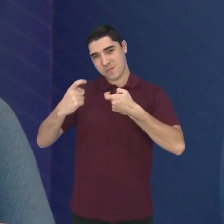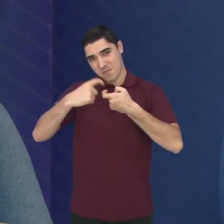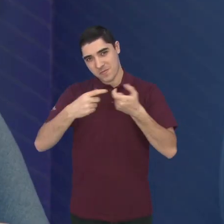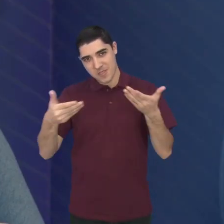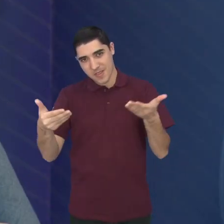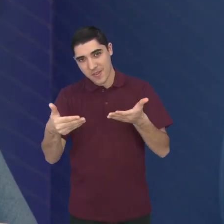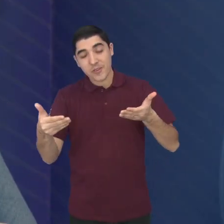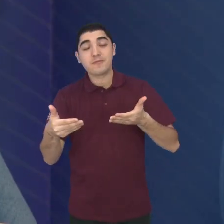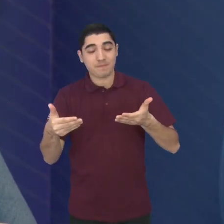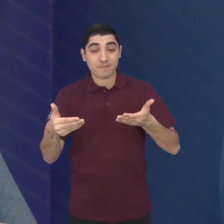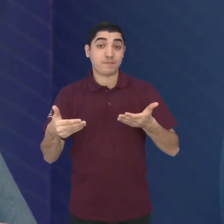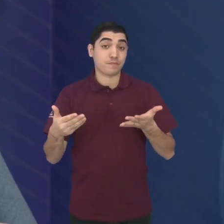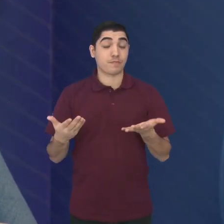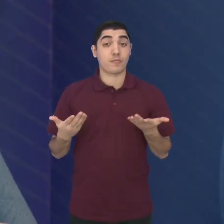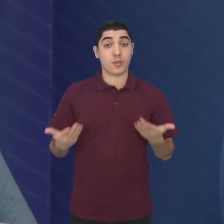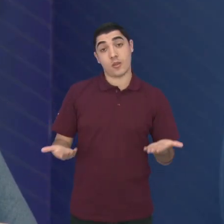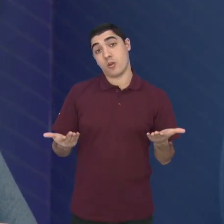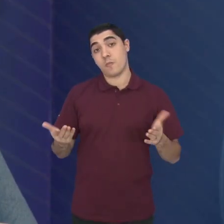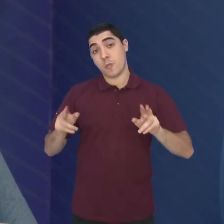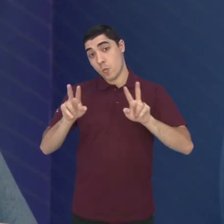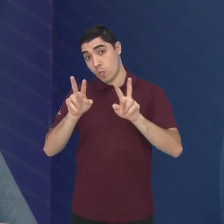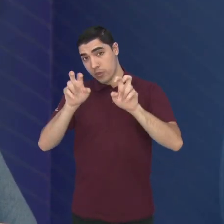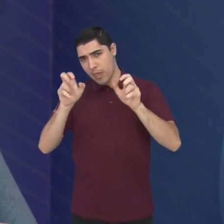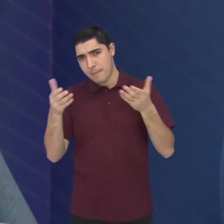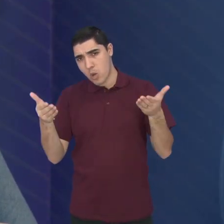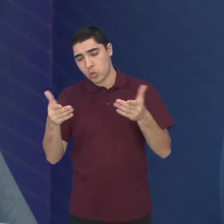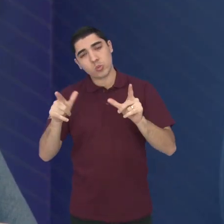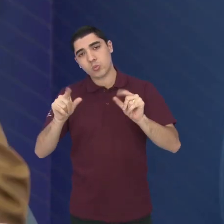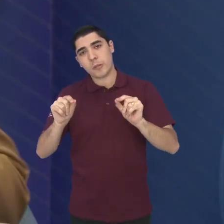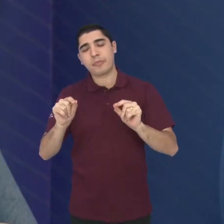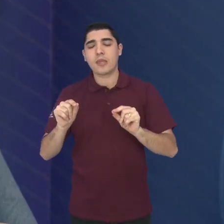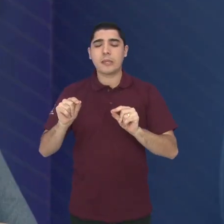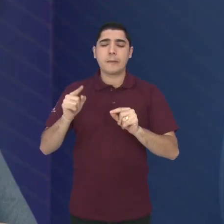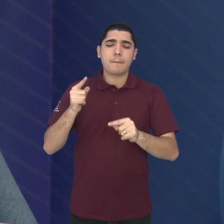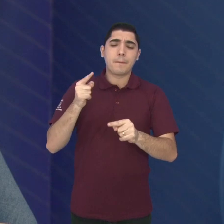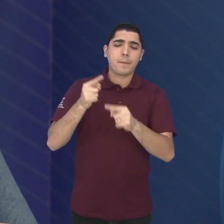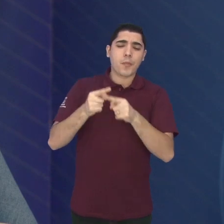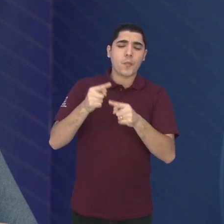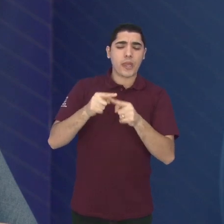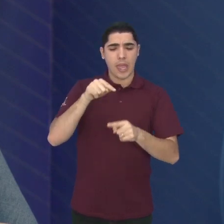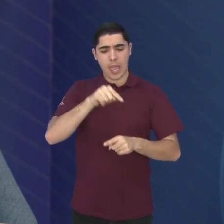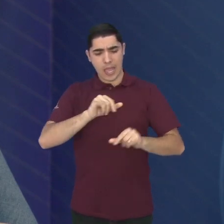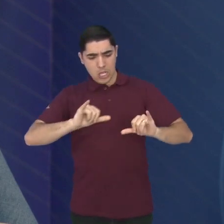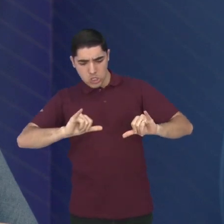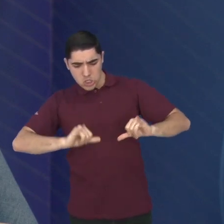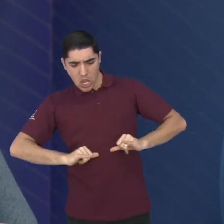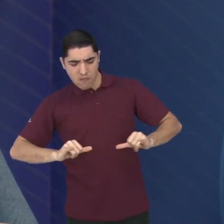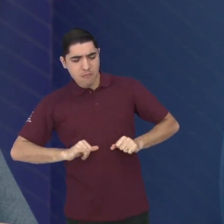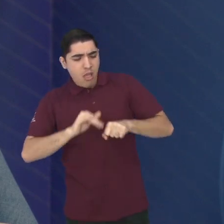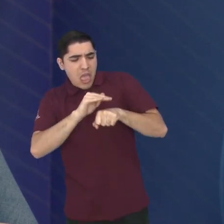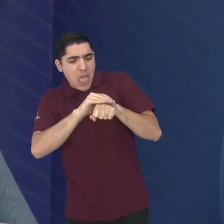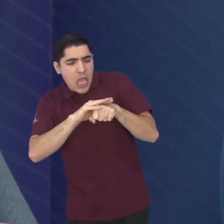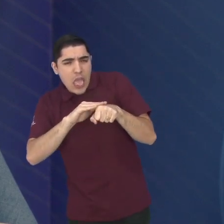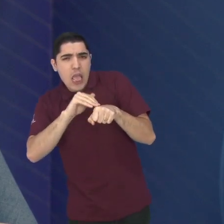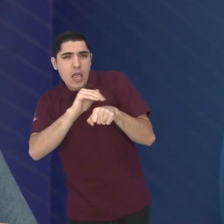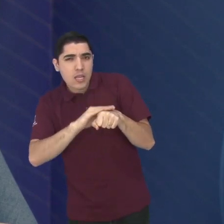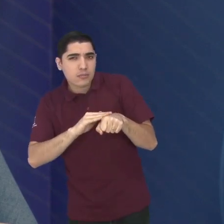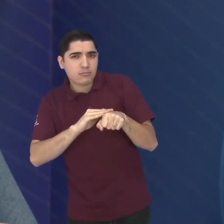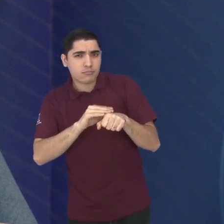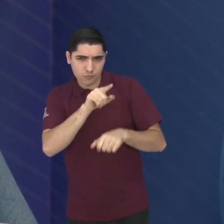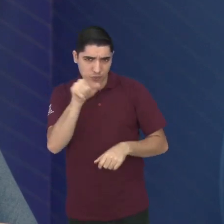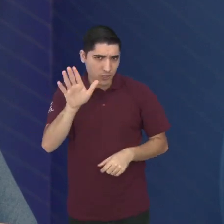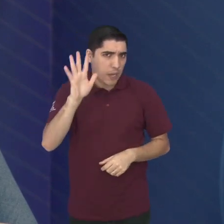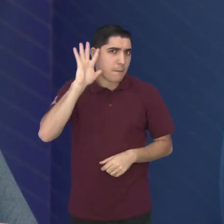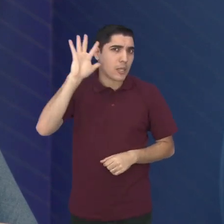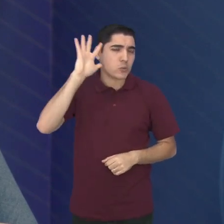Estamos de volta com o Diálogos da Cidade. Hoje estamos falando por que, de fato, o ser humano romantiza o sofrimento.